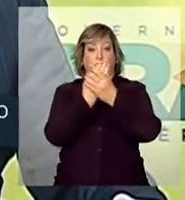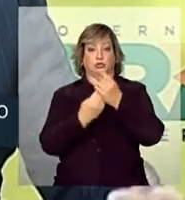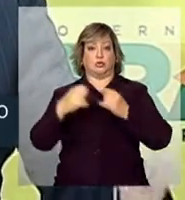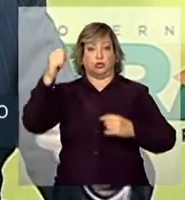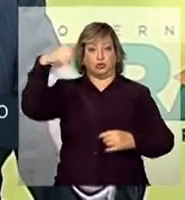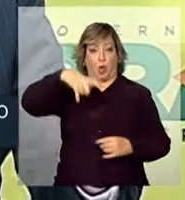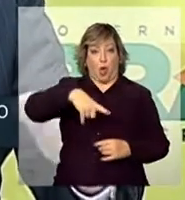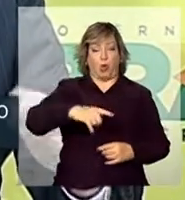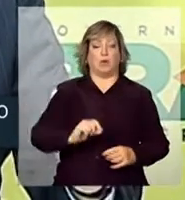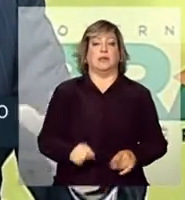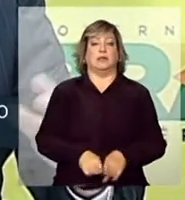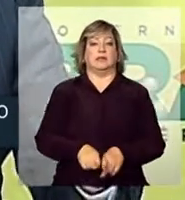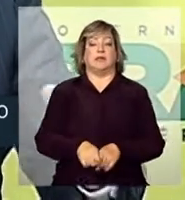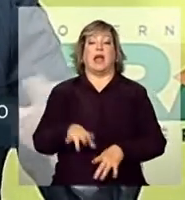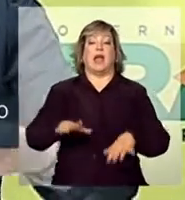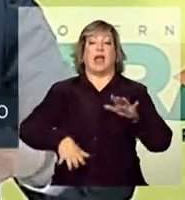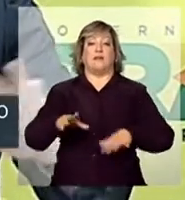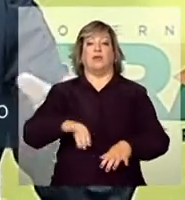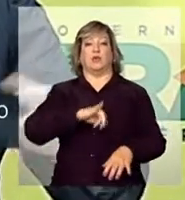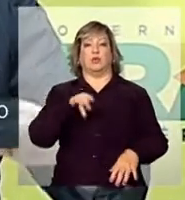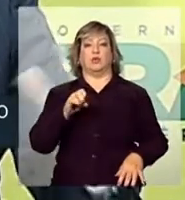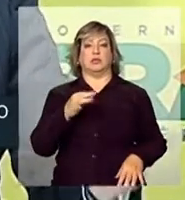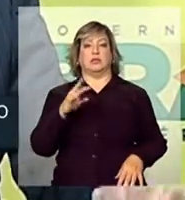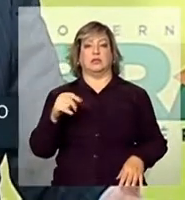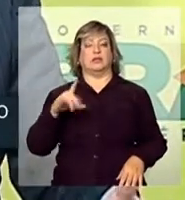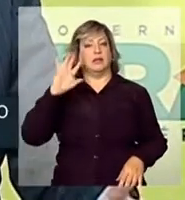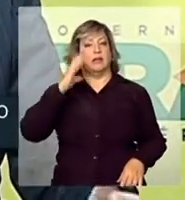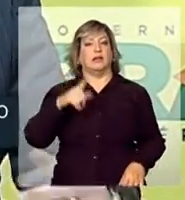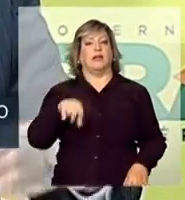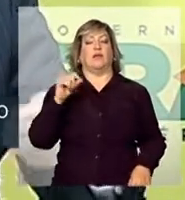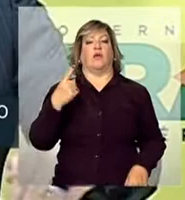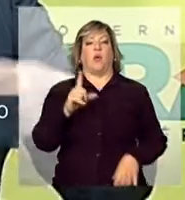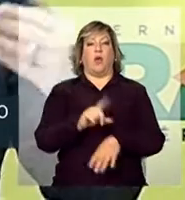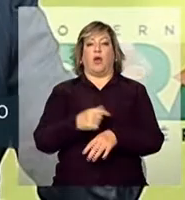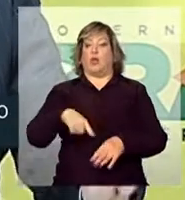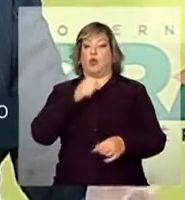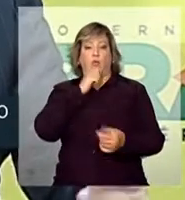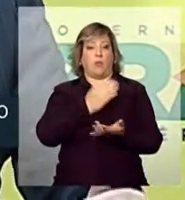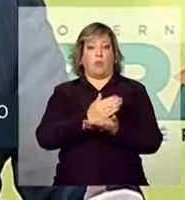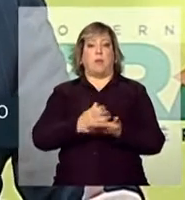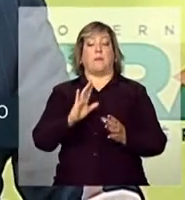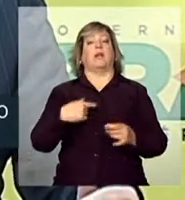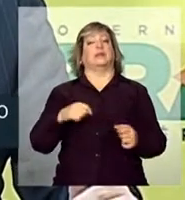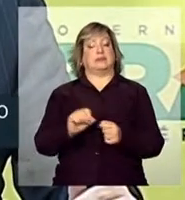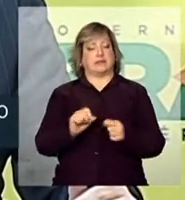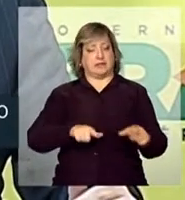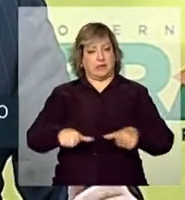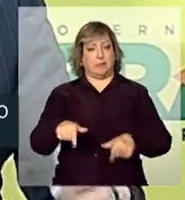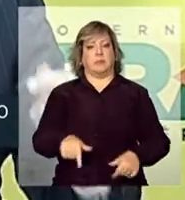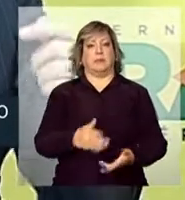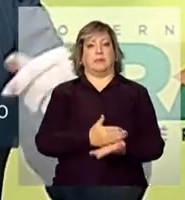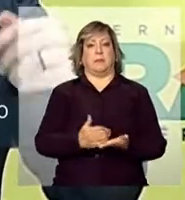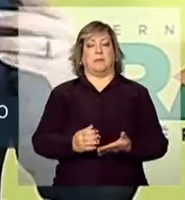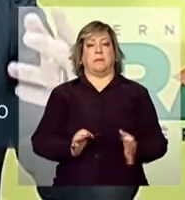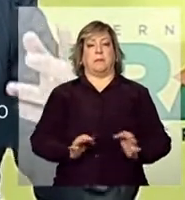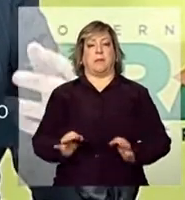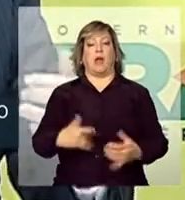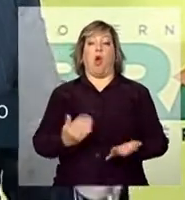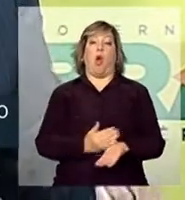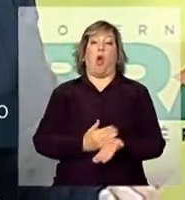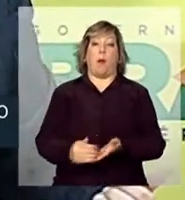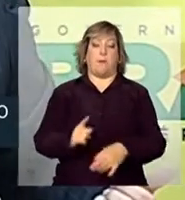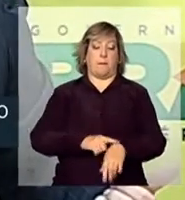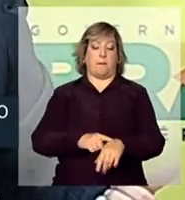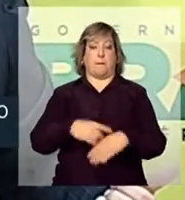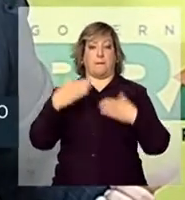e de vez em quando a justiça Defina um horário primeiro que nós temos programado nós vamos trabalhar com o plano B E aí eles começam a